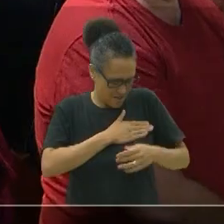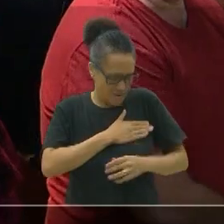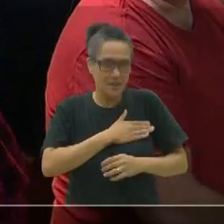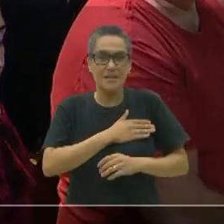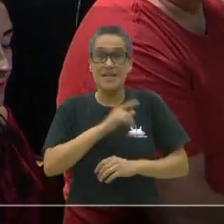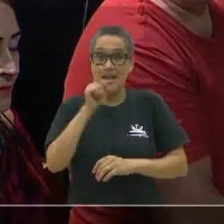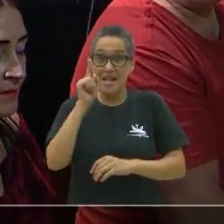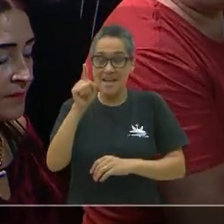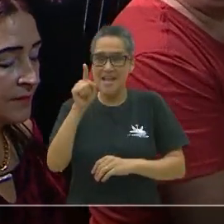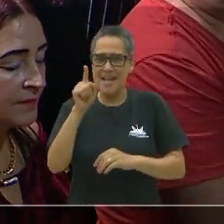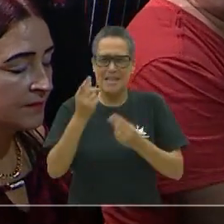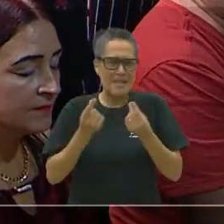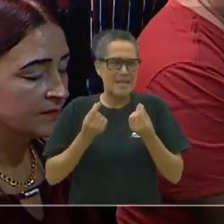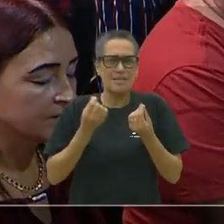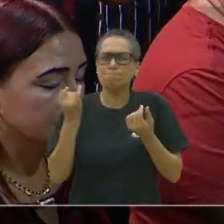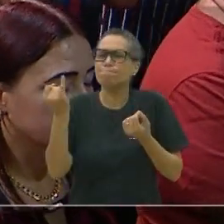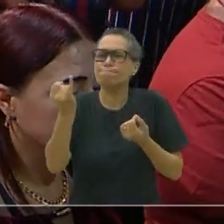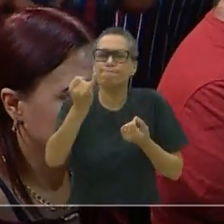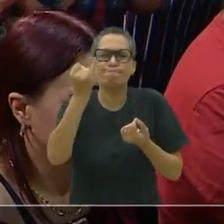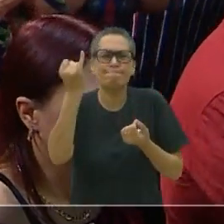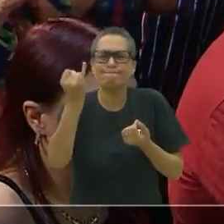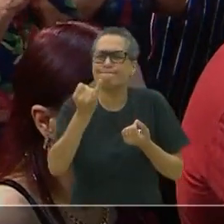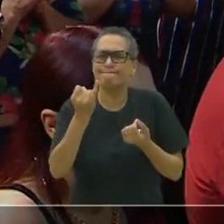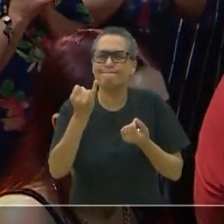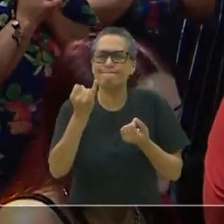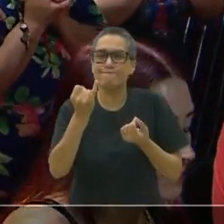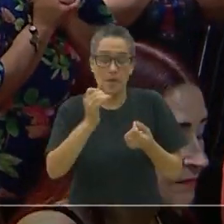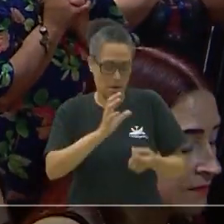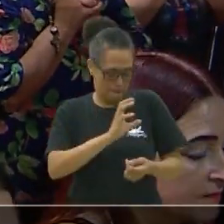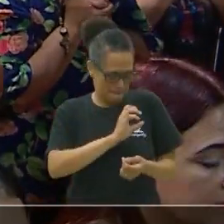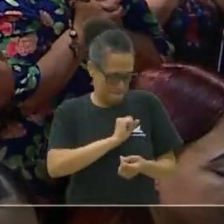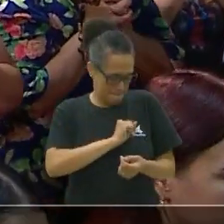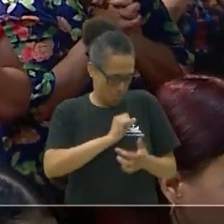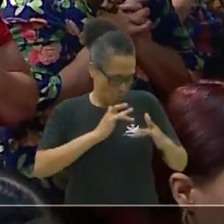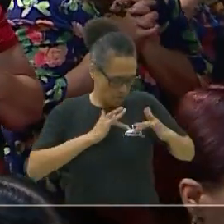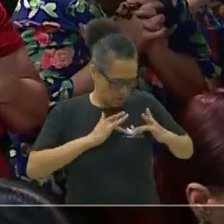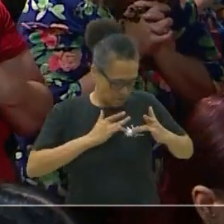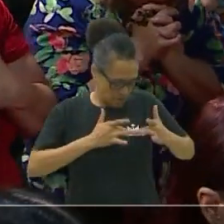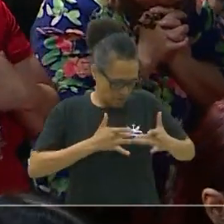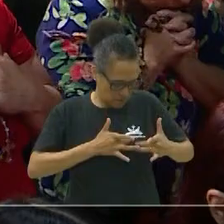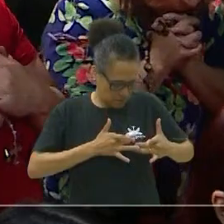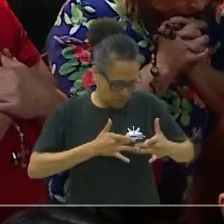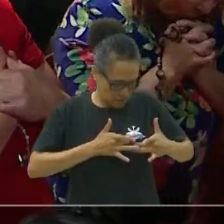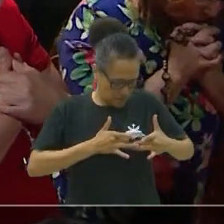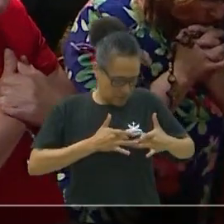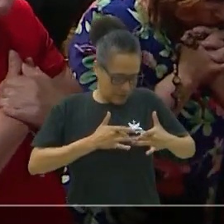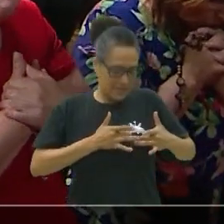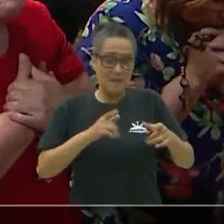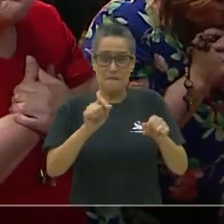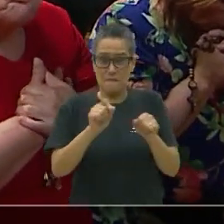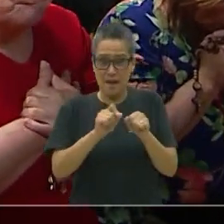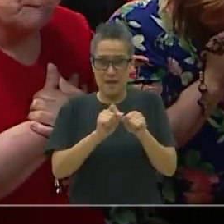por isso Ele tem te atraído, por isso Ele tem feito em você novas todas as coisas.